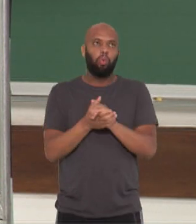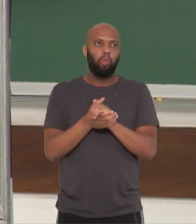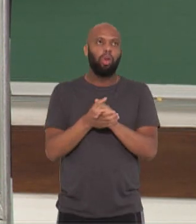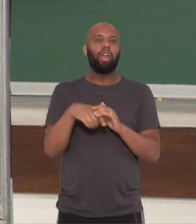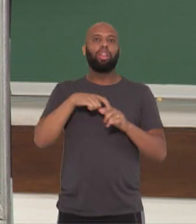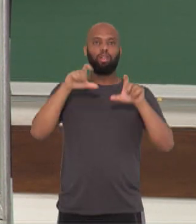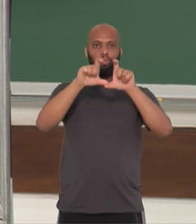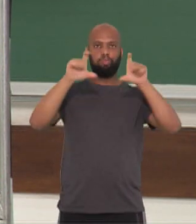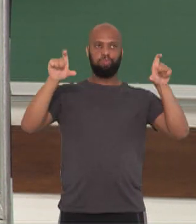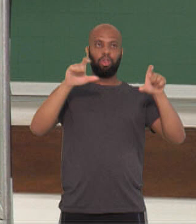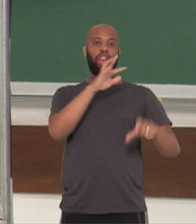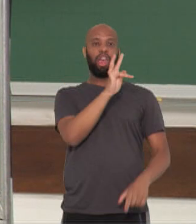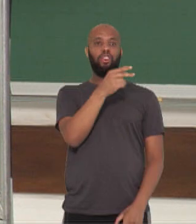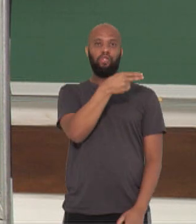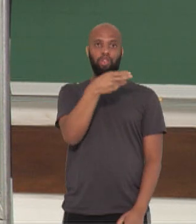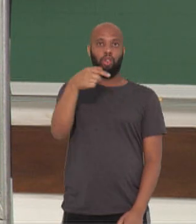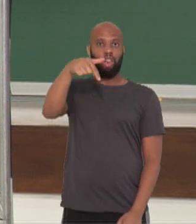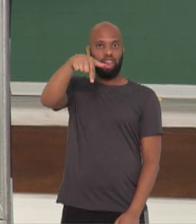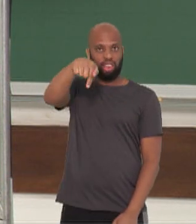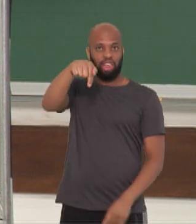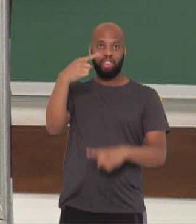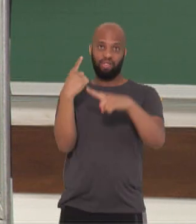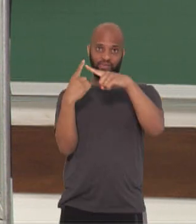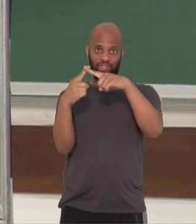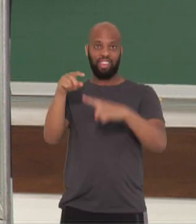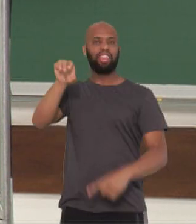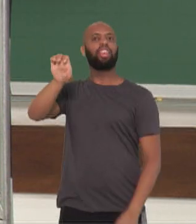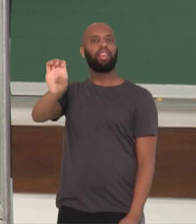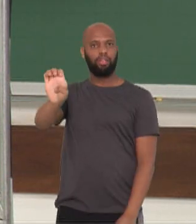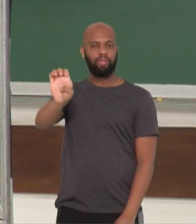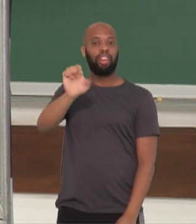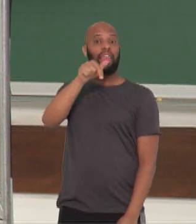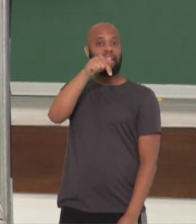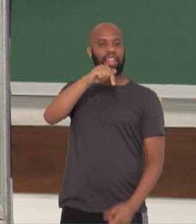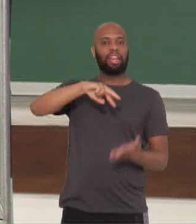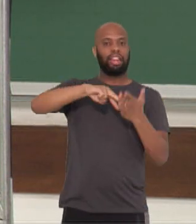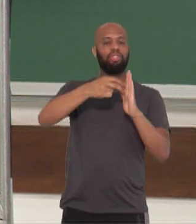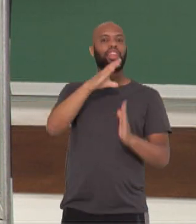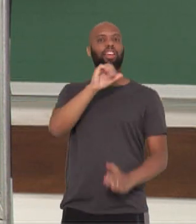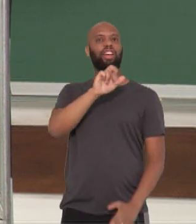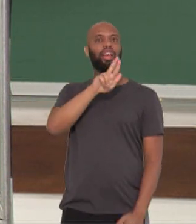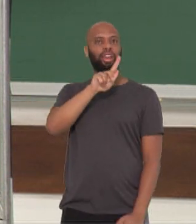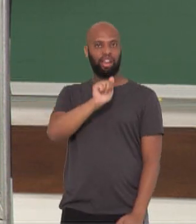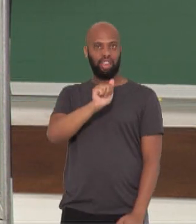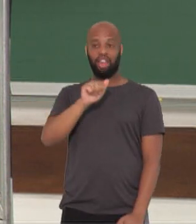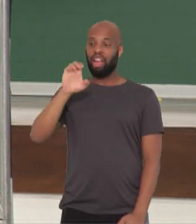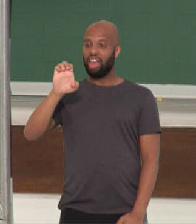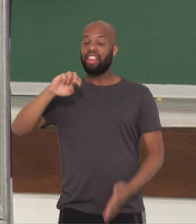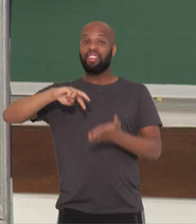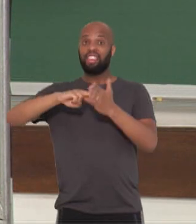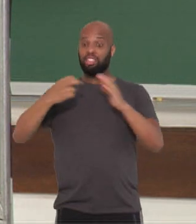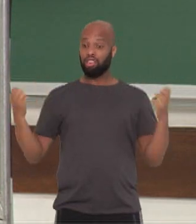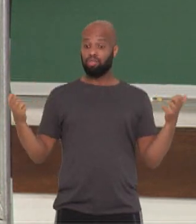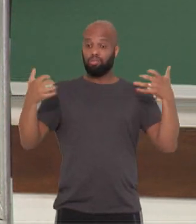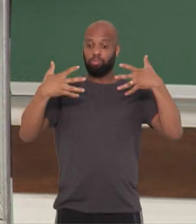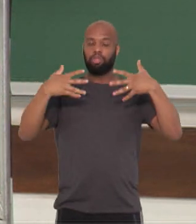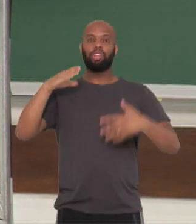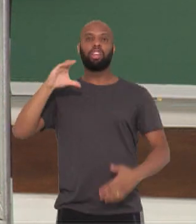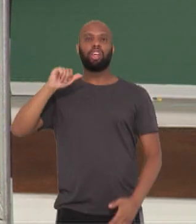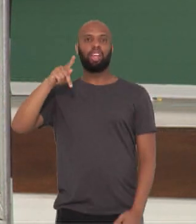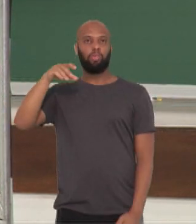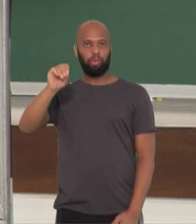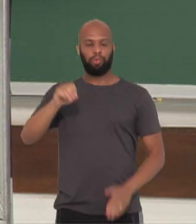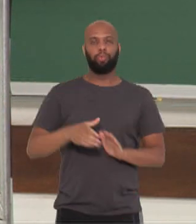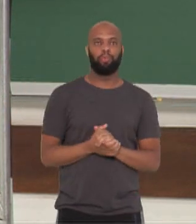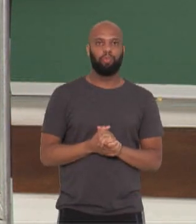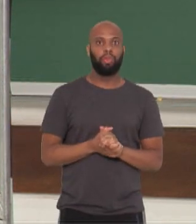desta equação. Força igual carga elétrica vezes campo elétrico. Agora perceba que